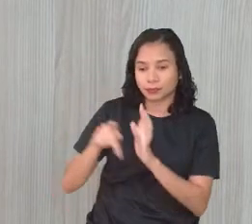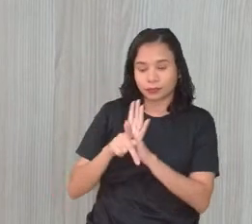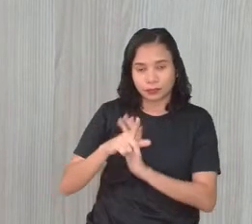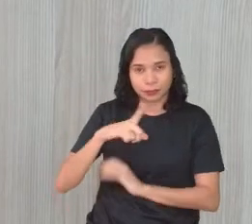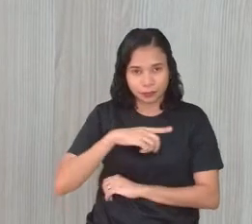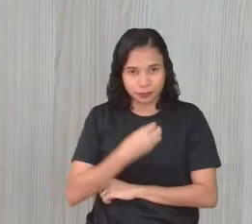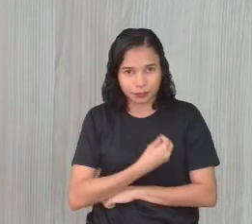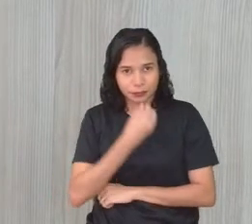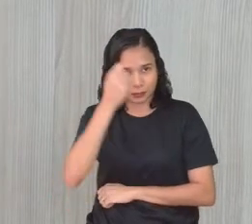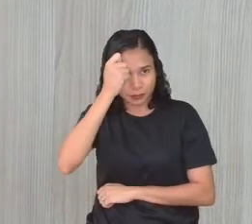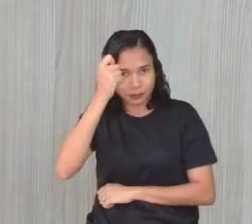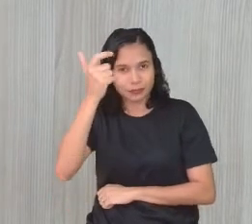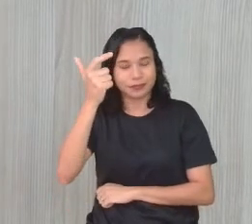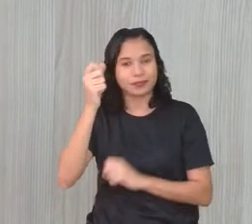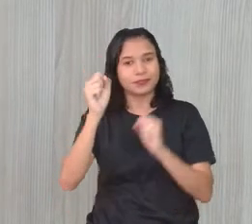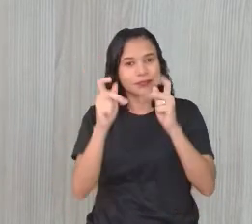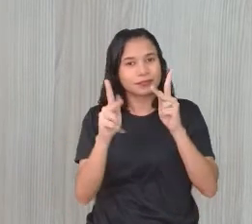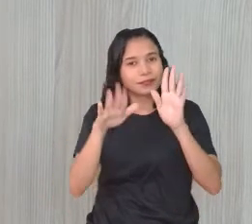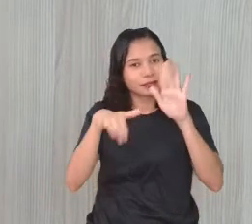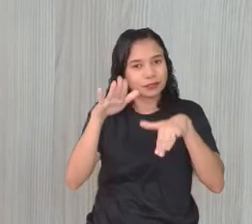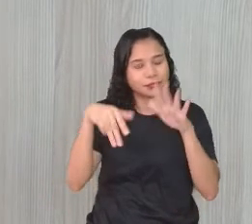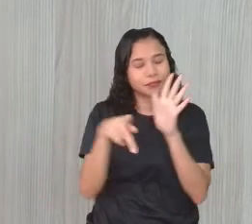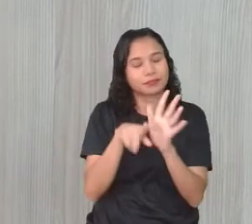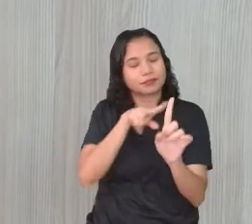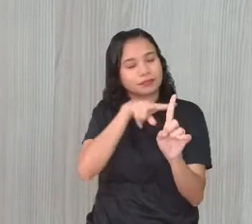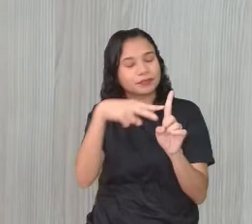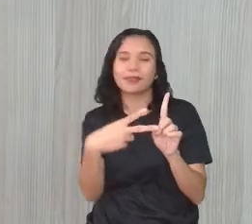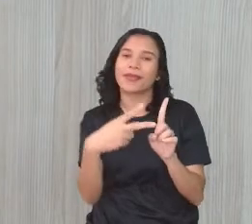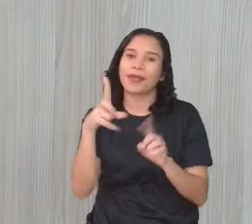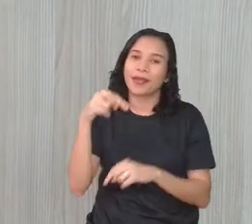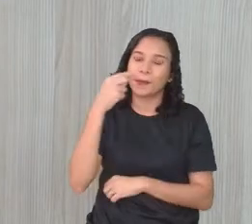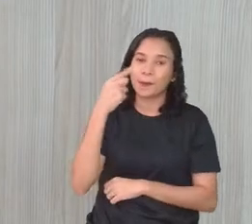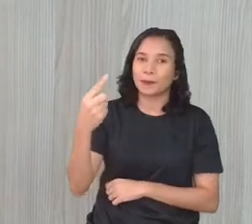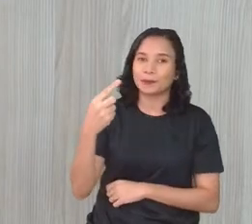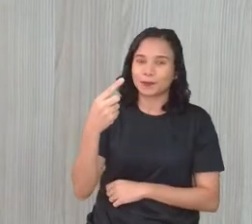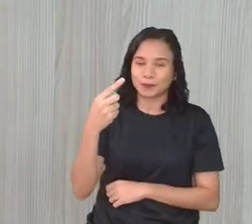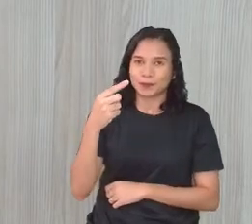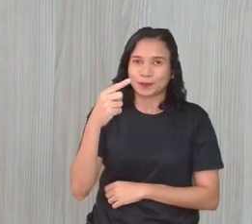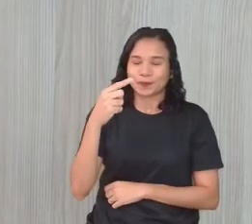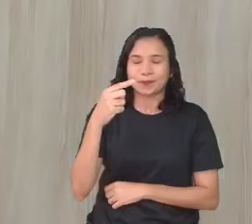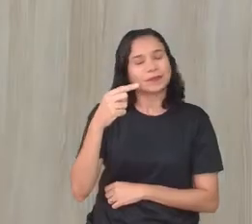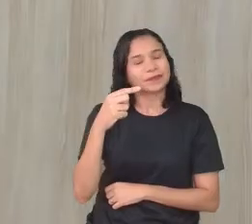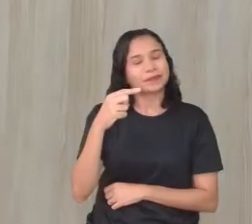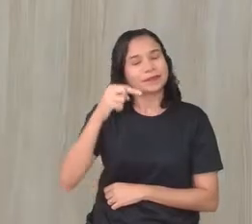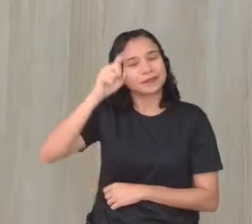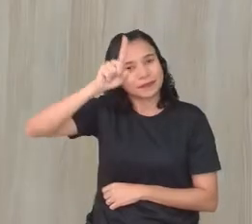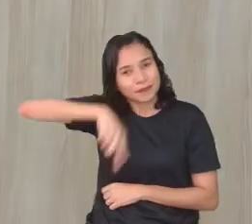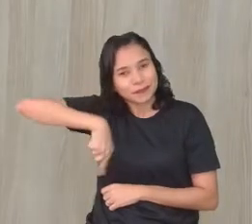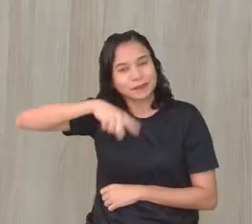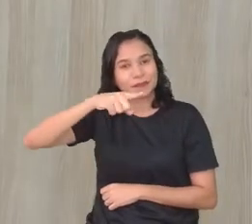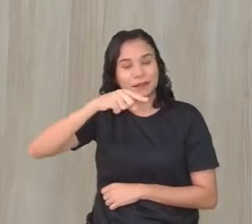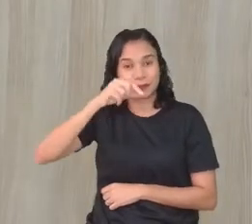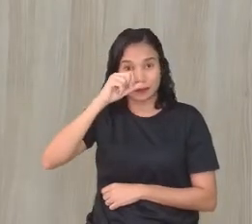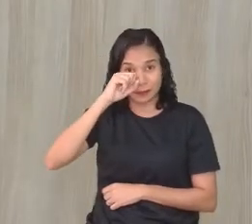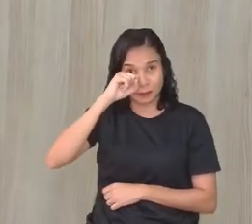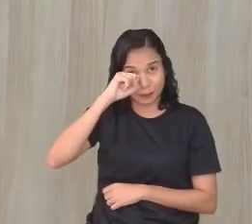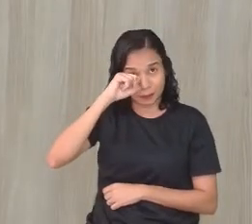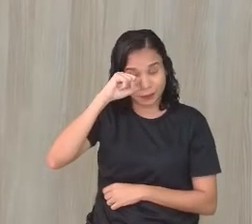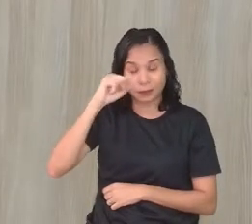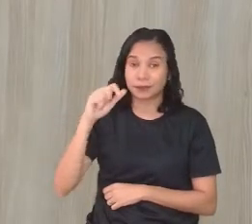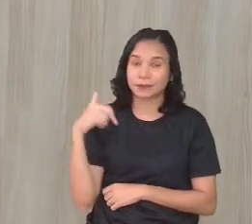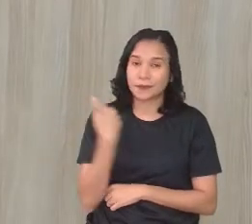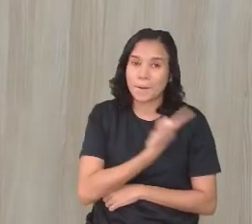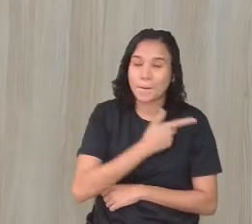as suas ideias, né? Defendendo pontos de vista diferentes. Acho que é isso. Né? Isso mesmo, professora Viviane. Então, nós